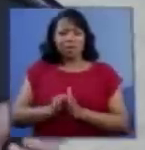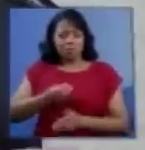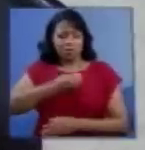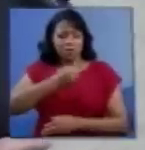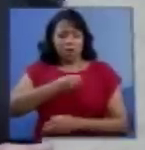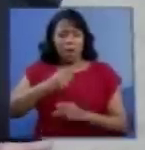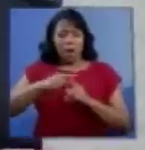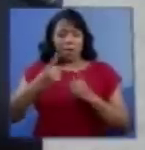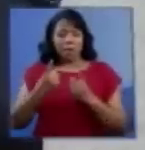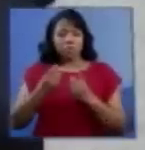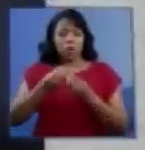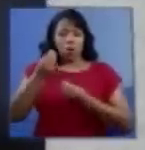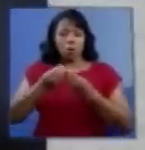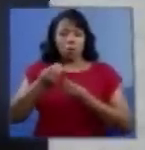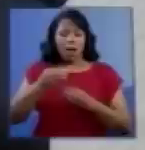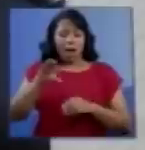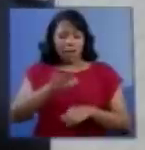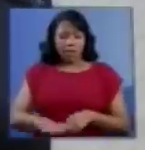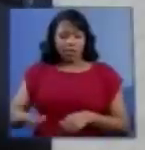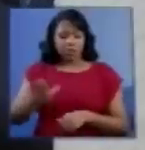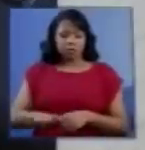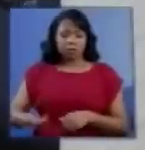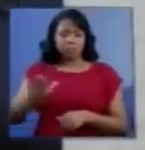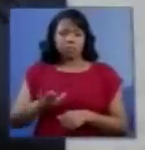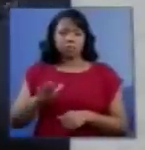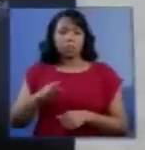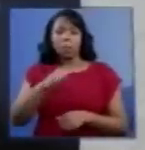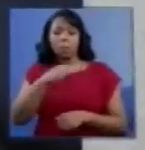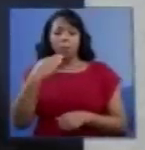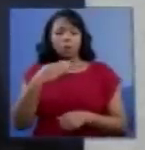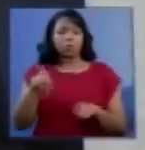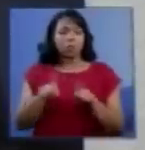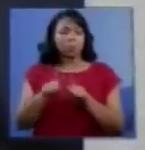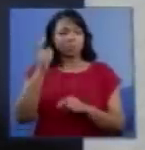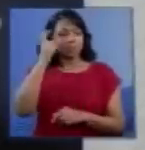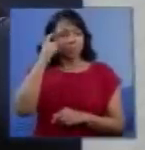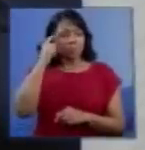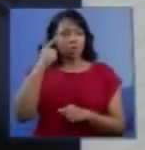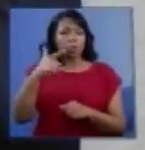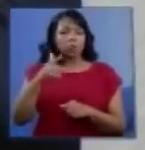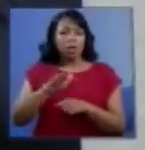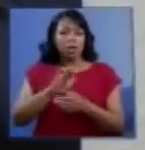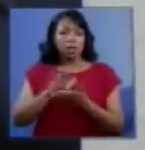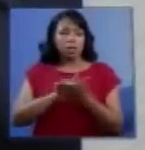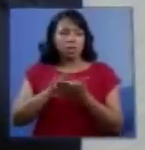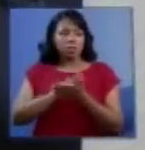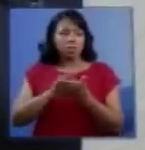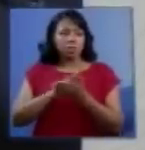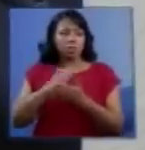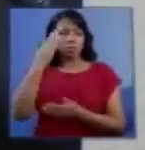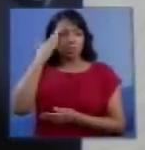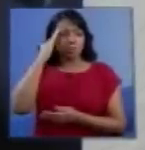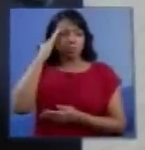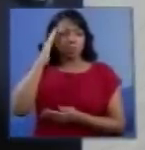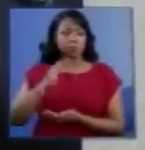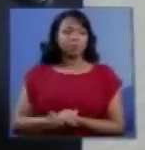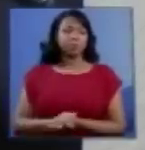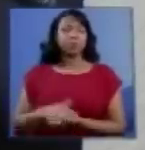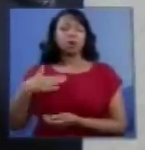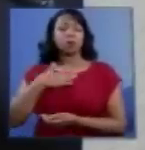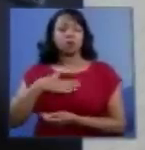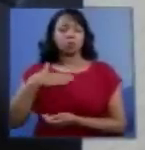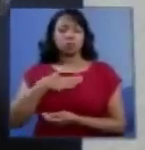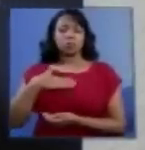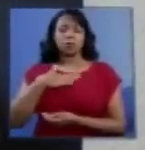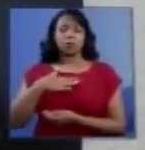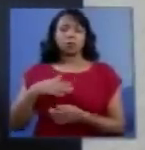está em morte encefálica a premissa da dpf não tem embasamento e gostaria